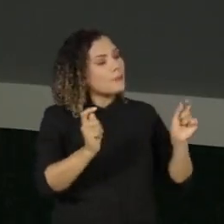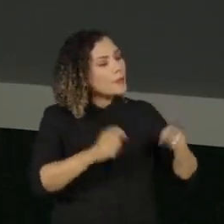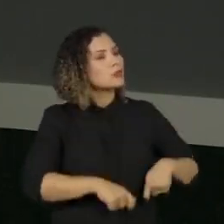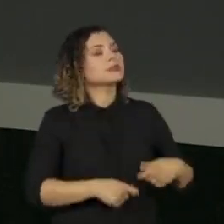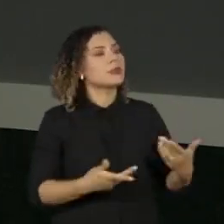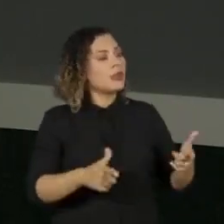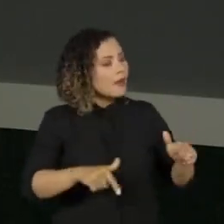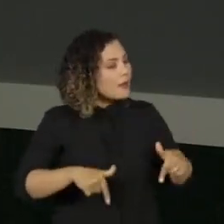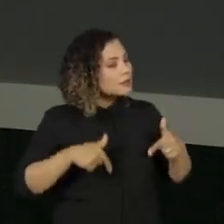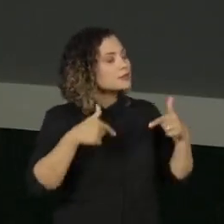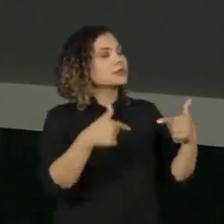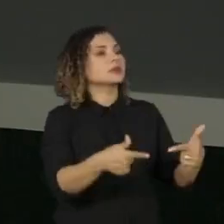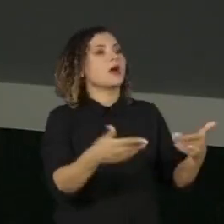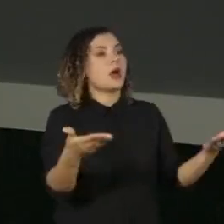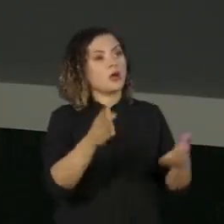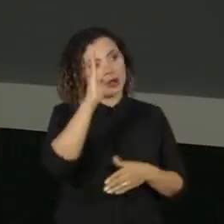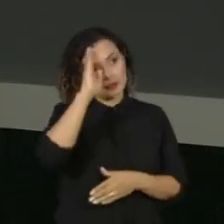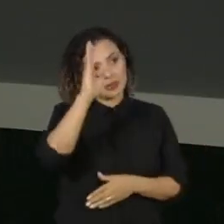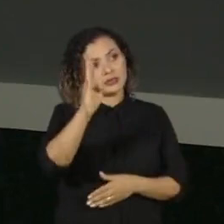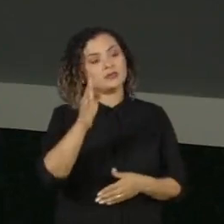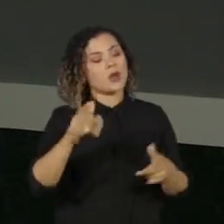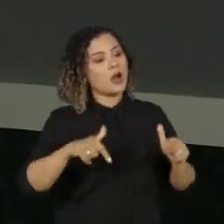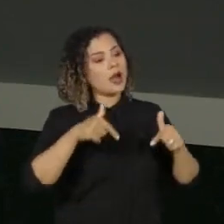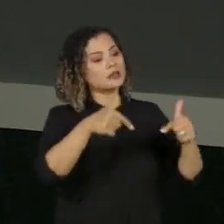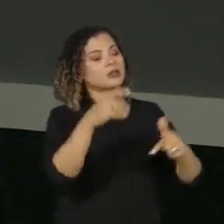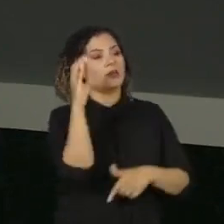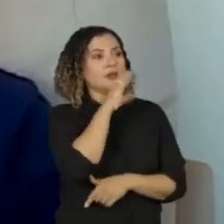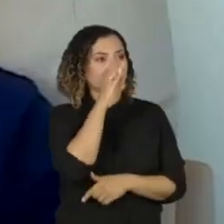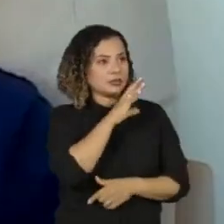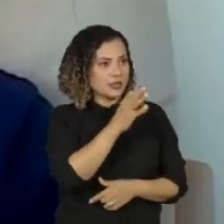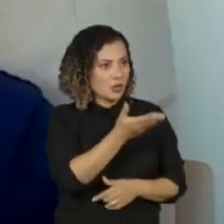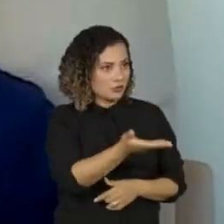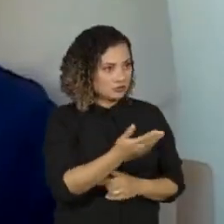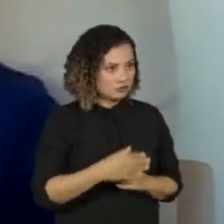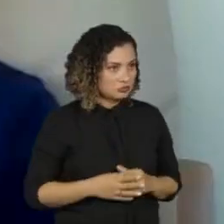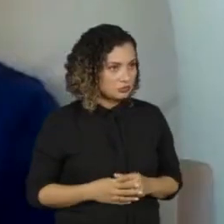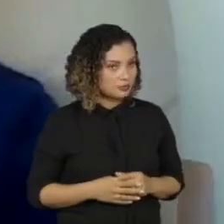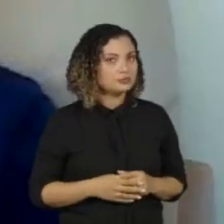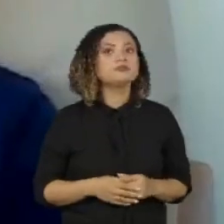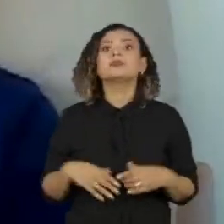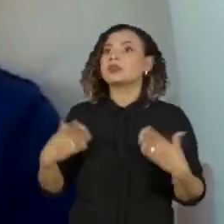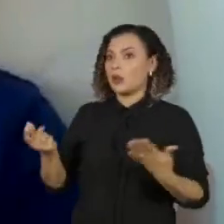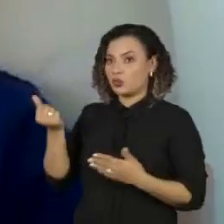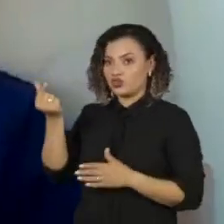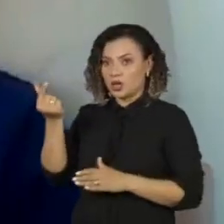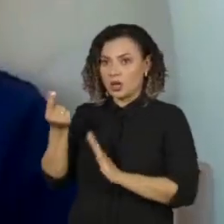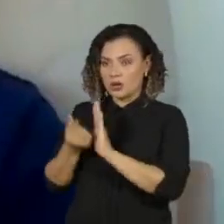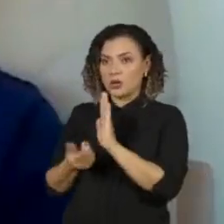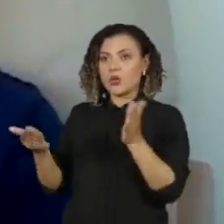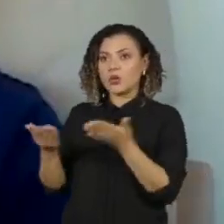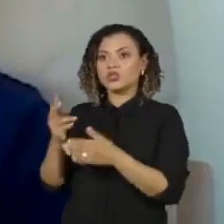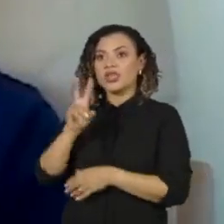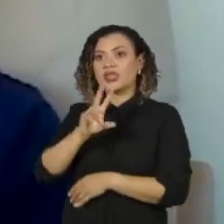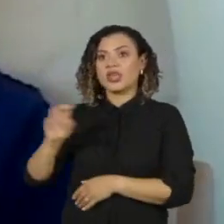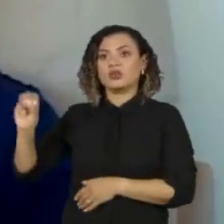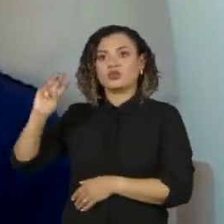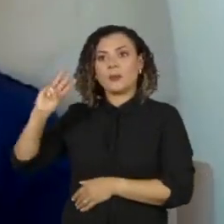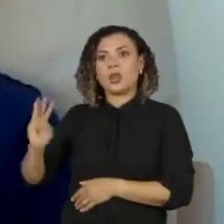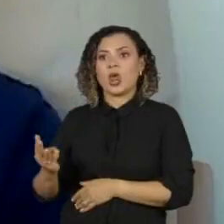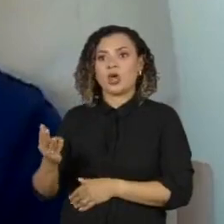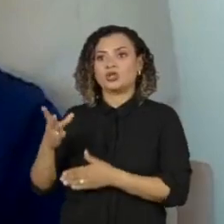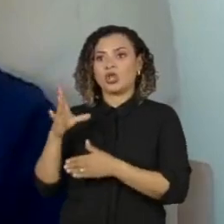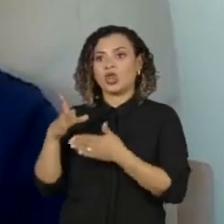de ação, principalmente as ações emergenciais? Olha, o fundo tem hoje aproximadamente 500 milhões